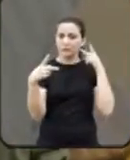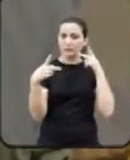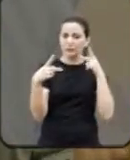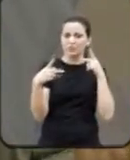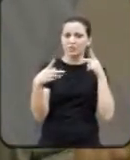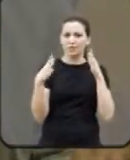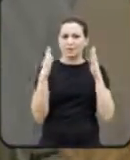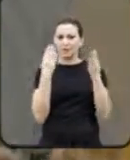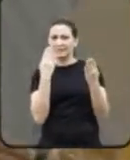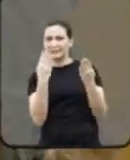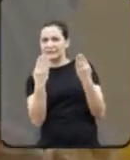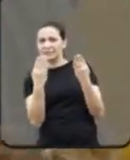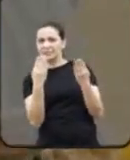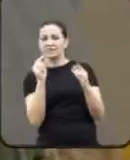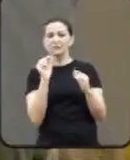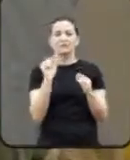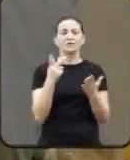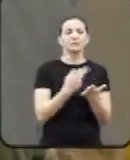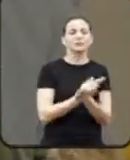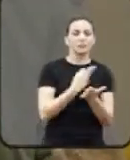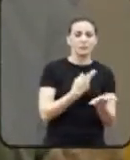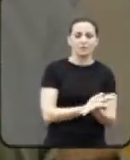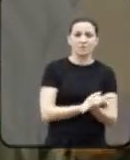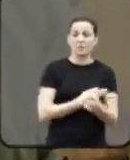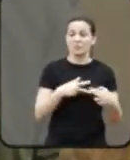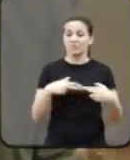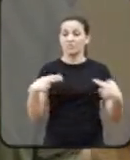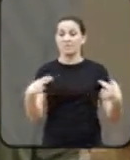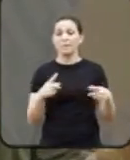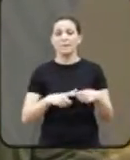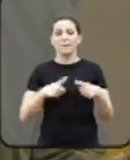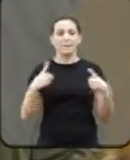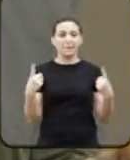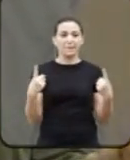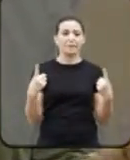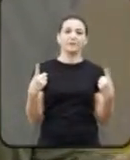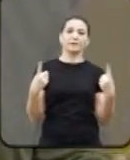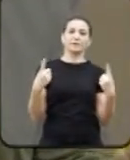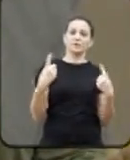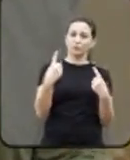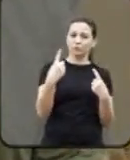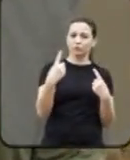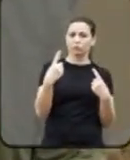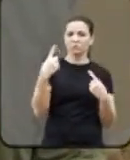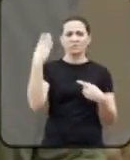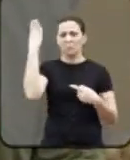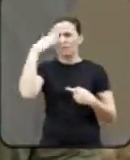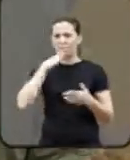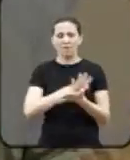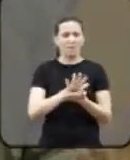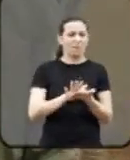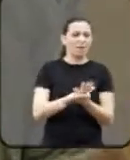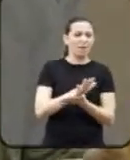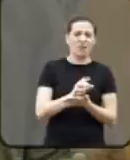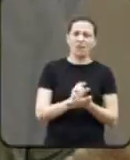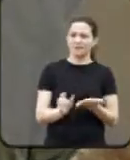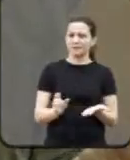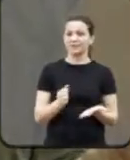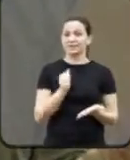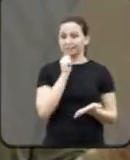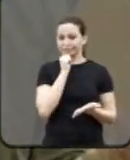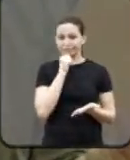e grande suspeita, está aí um processo em andamento, e pegar e xingar todo mundo, dizer, olha, por que vocês não descobriram isso